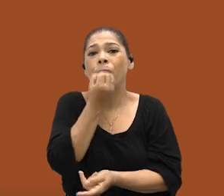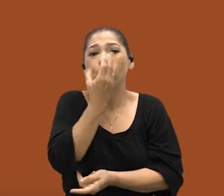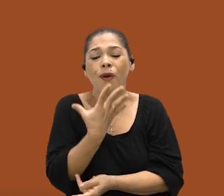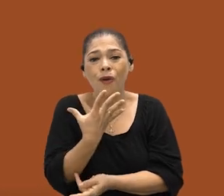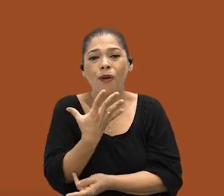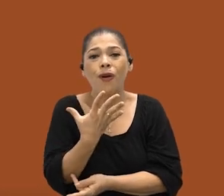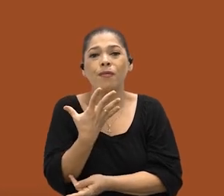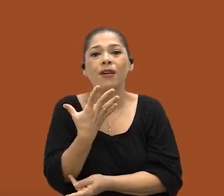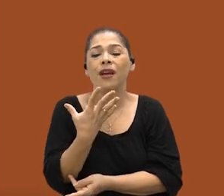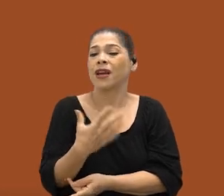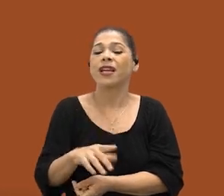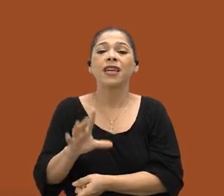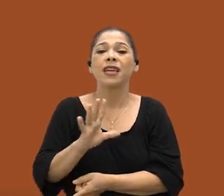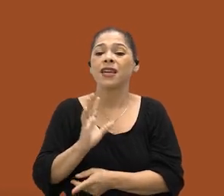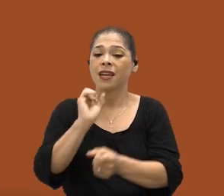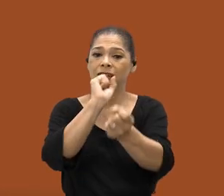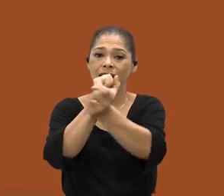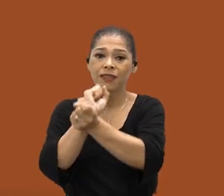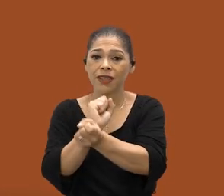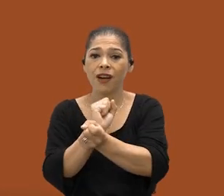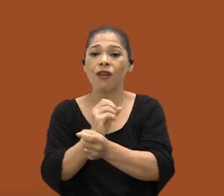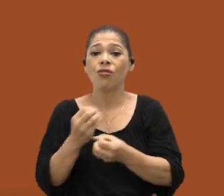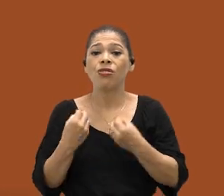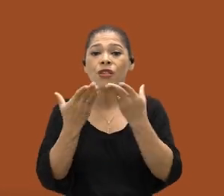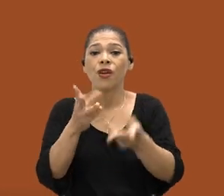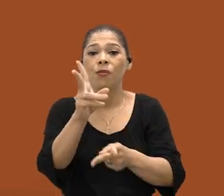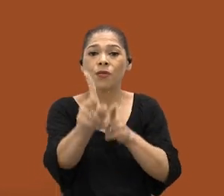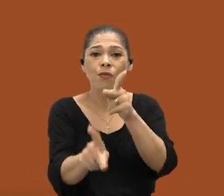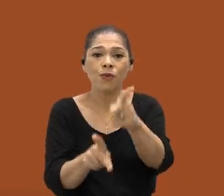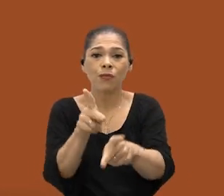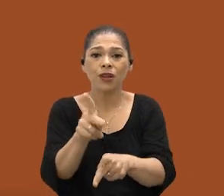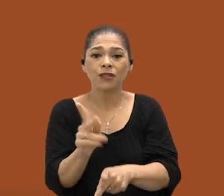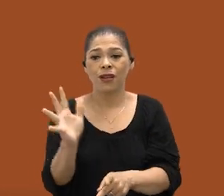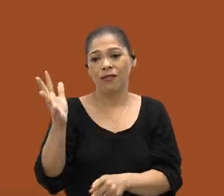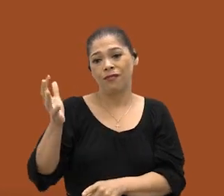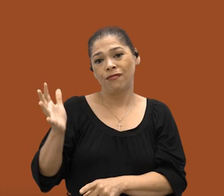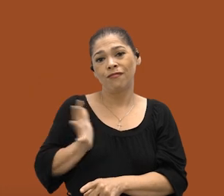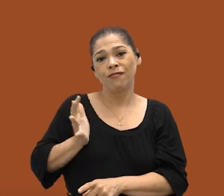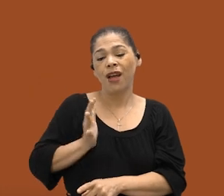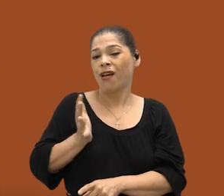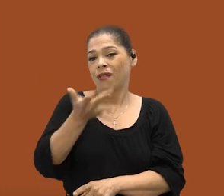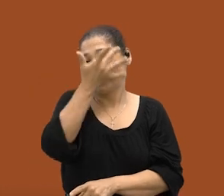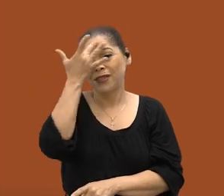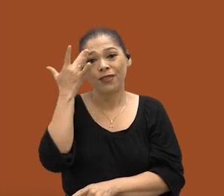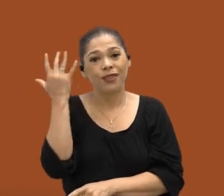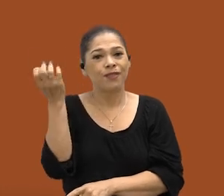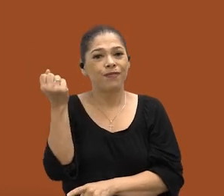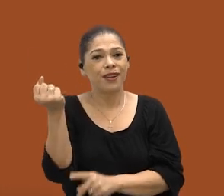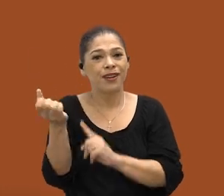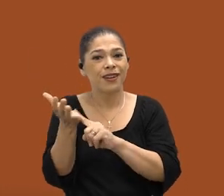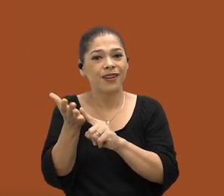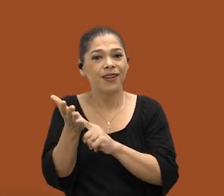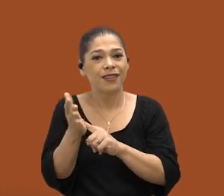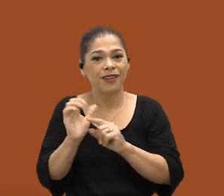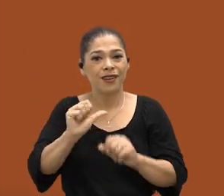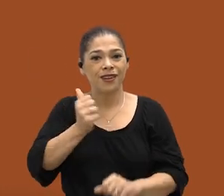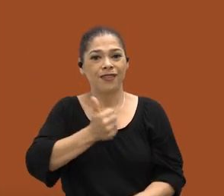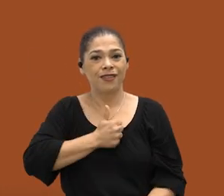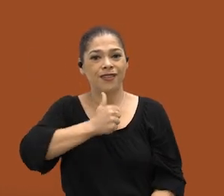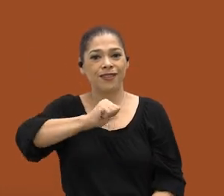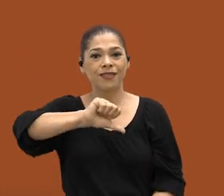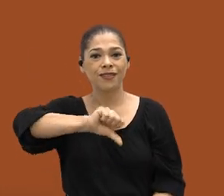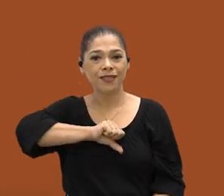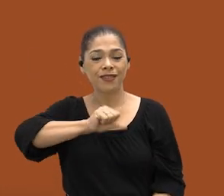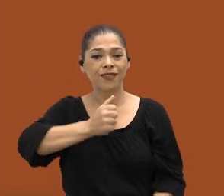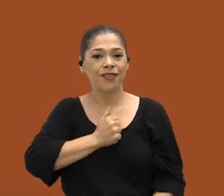a escravidão levou para a população branca seja bonitão das propriedades da riqueza da autoestima